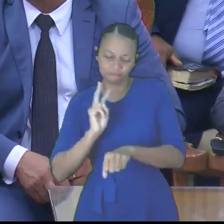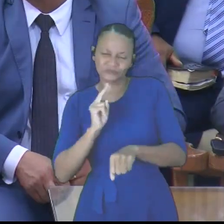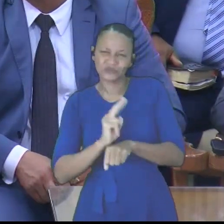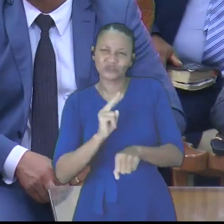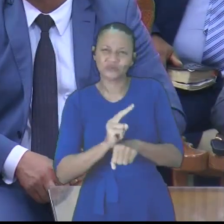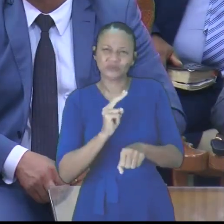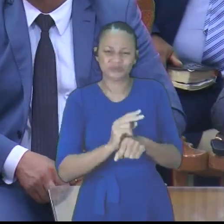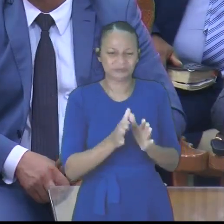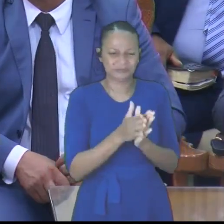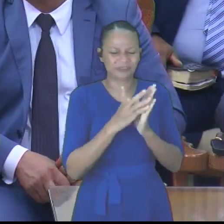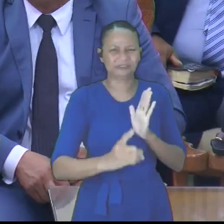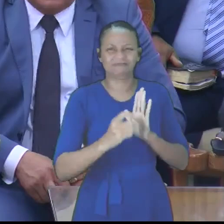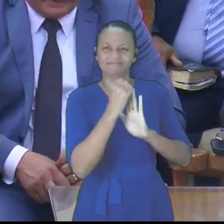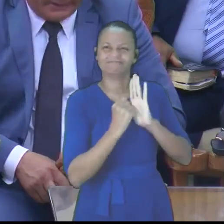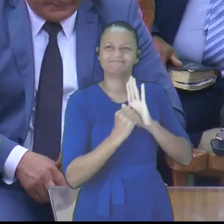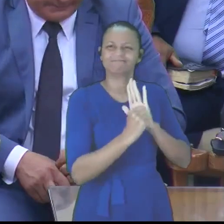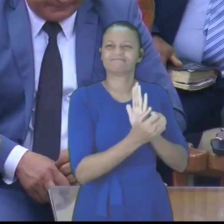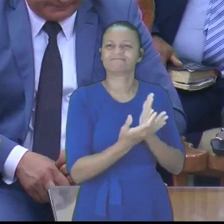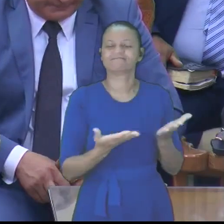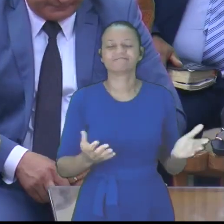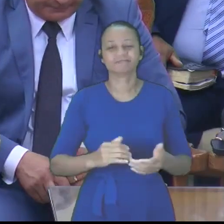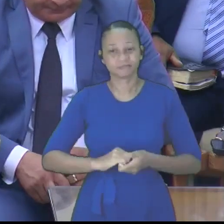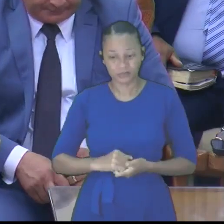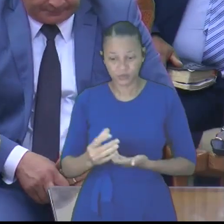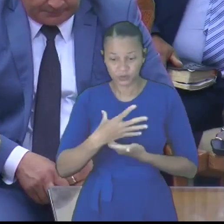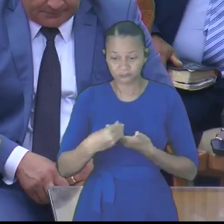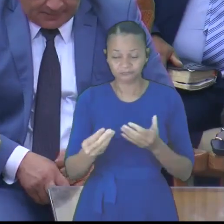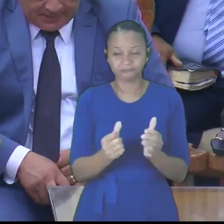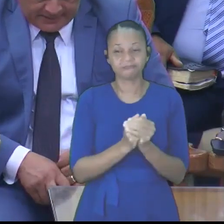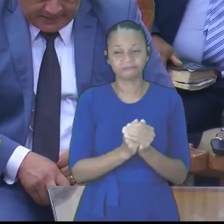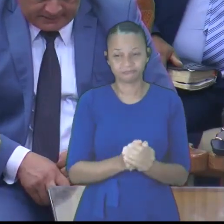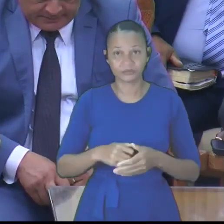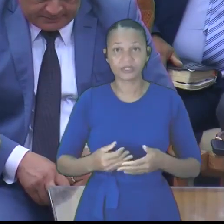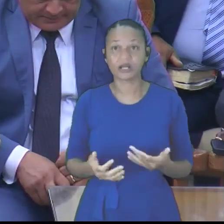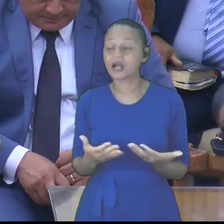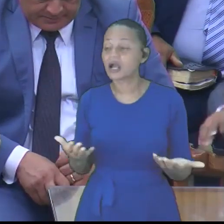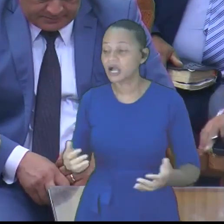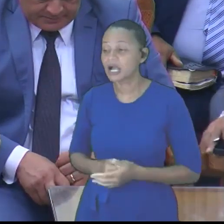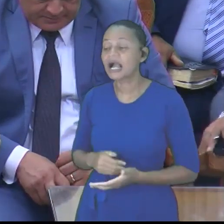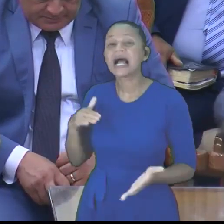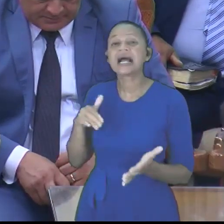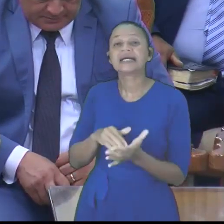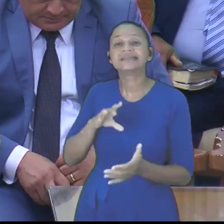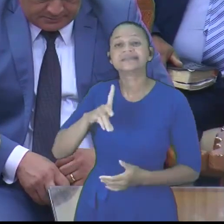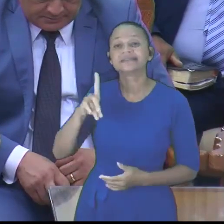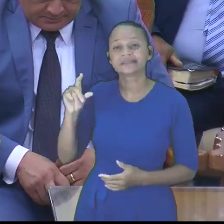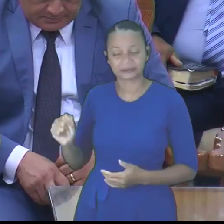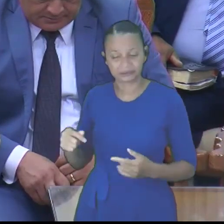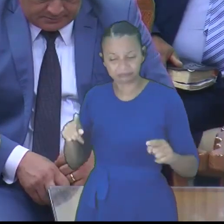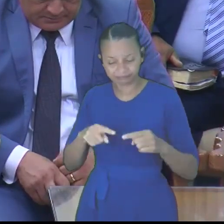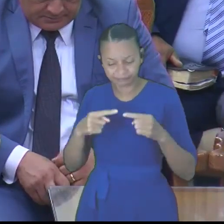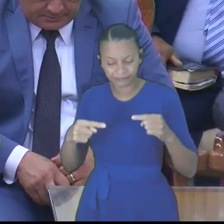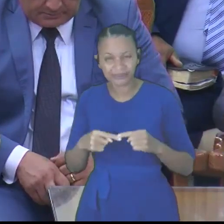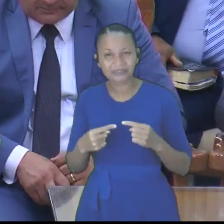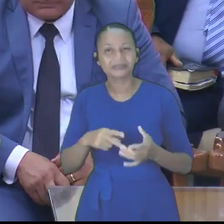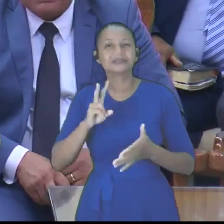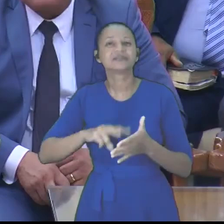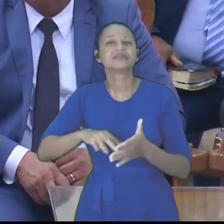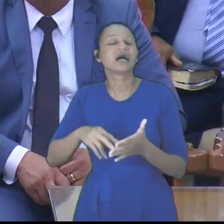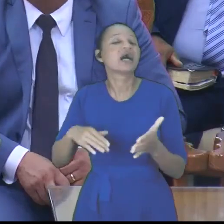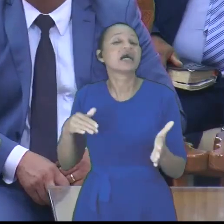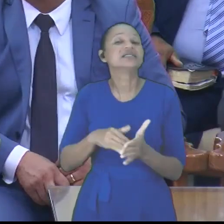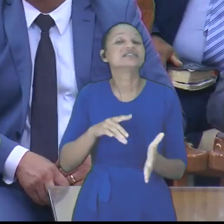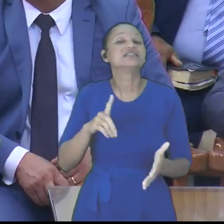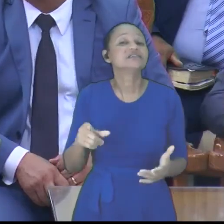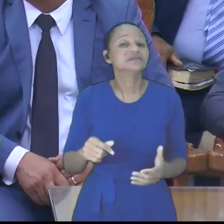as Sagradas Escrituras. Quem diz amém? Até quando vai ser derramado o Espírito de acordo com esta leitura? Vai ser derramado